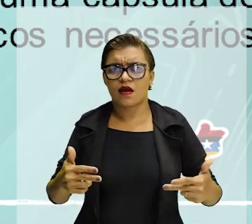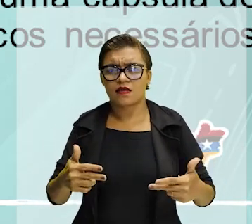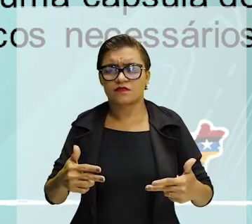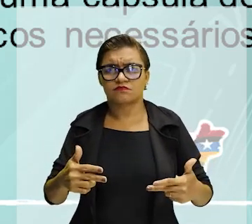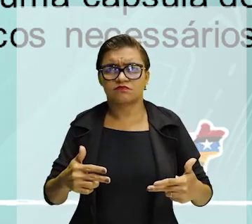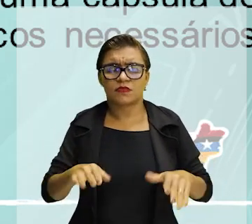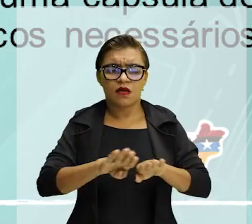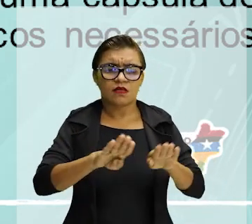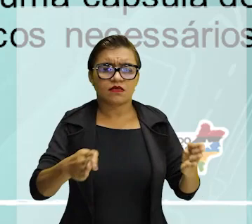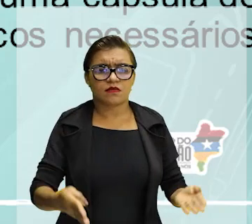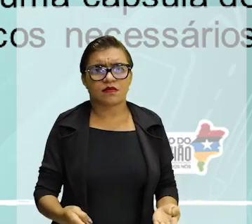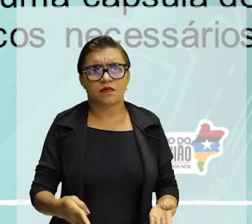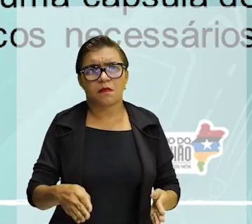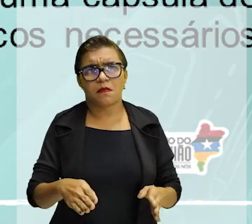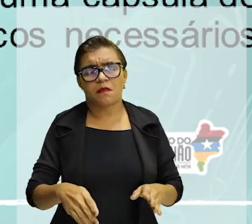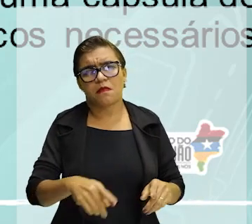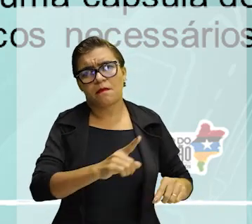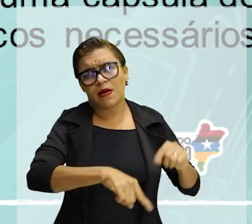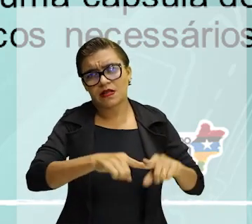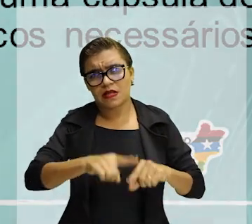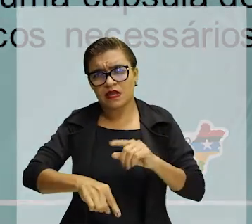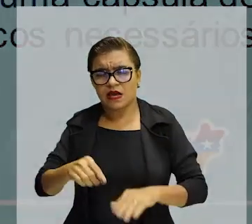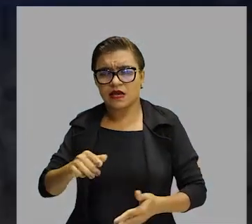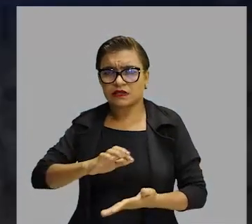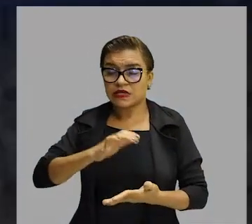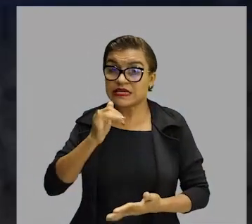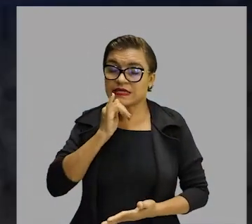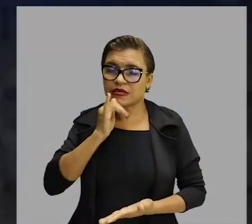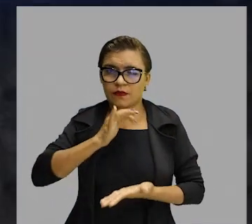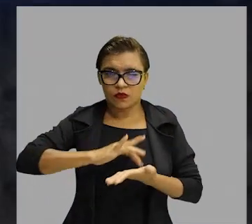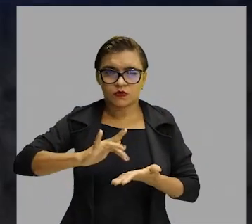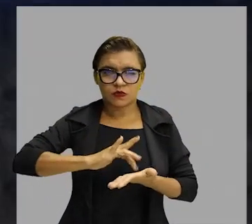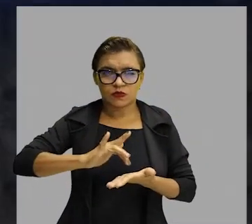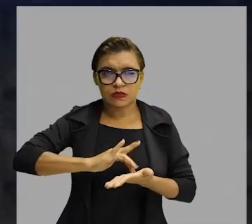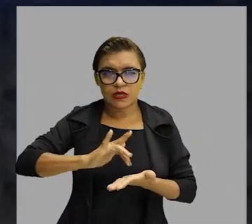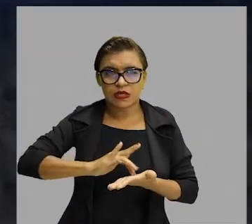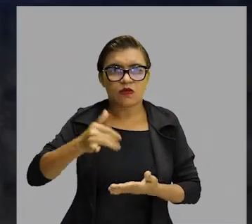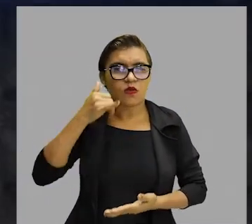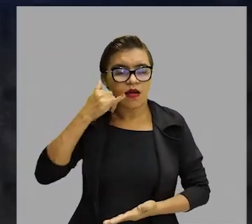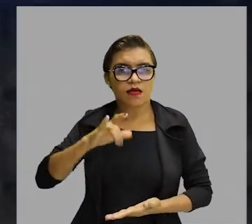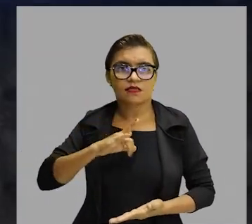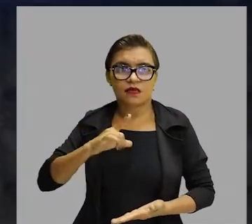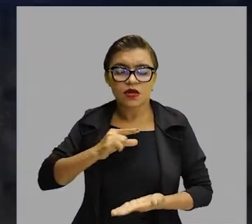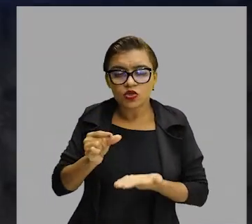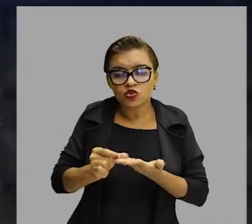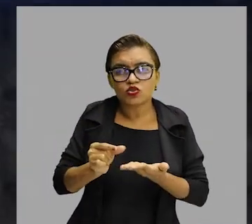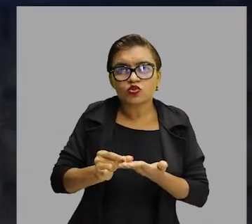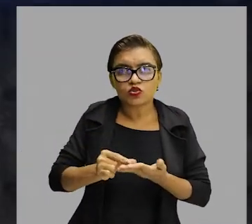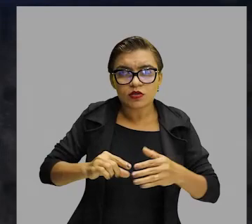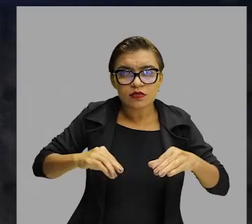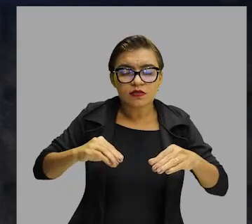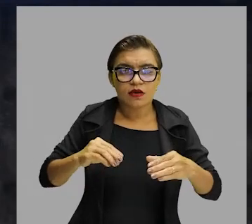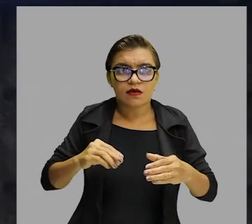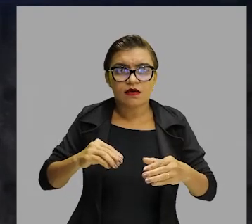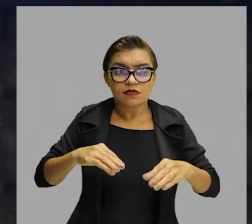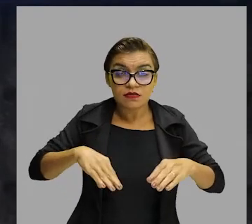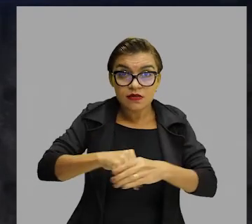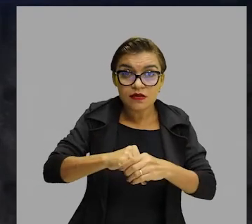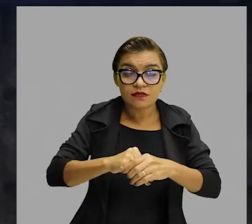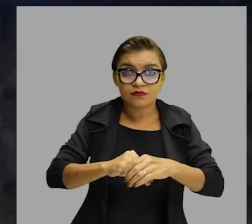eletrônicos. Um exemplo são os celulares. O celular só tem um chip da operadora? Não, dentro dele também tem outros chips bem